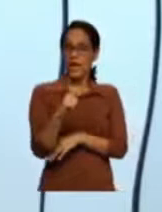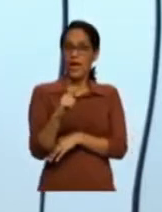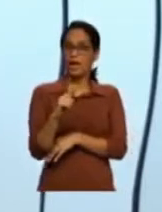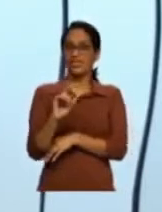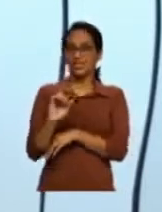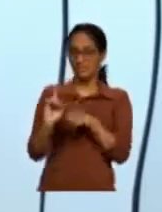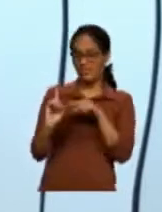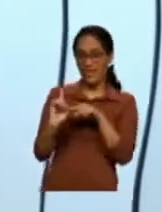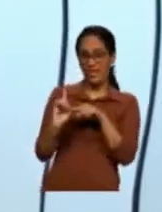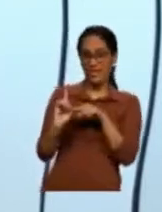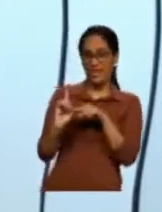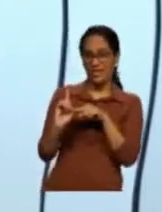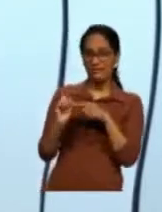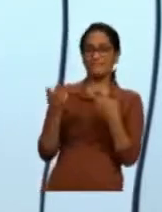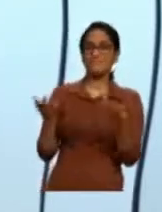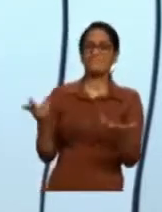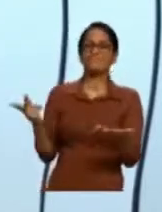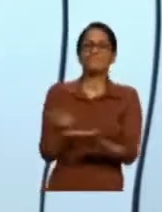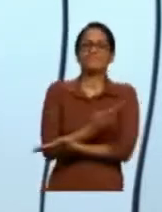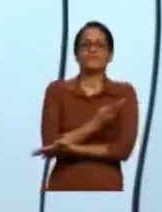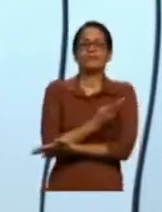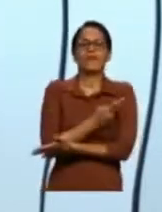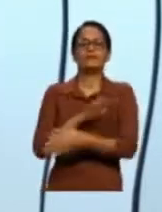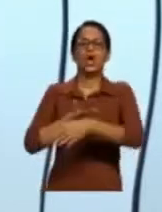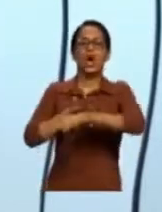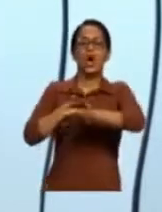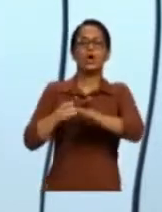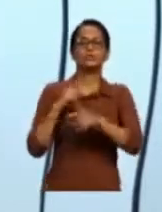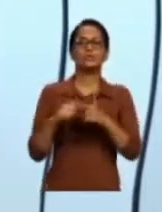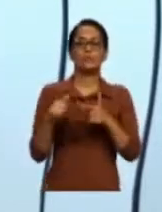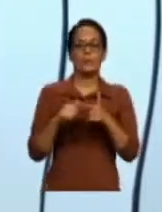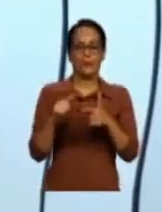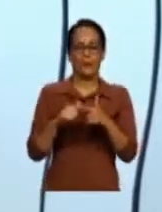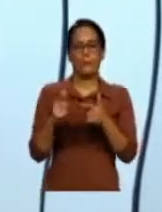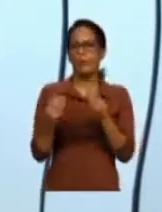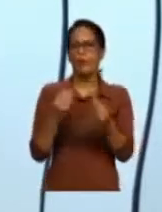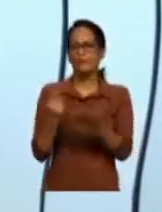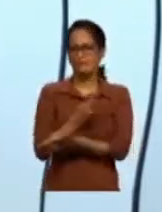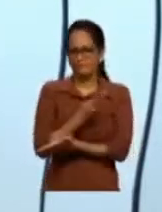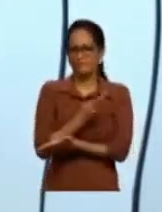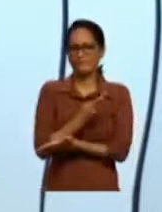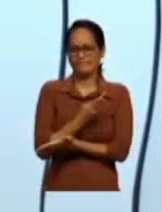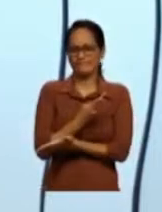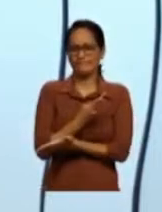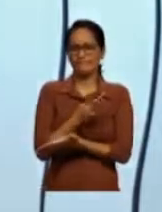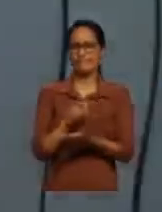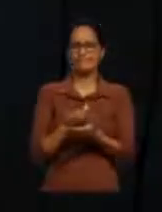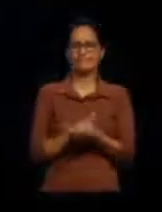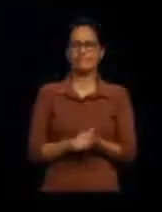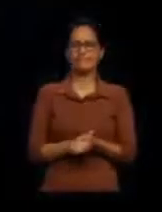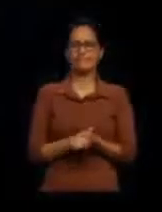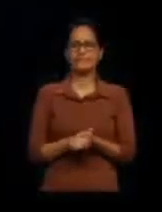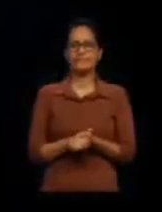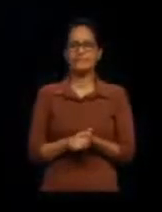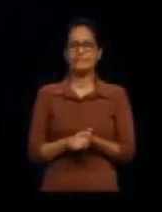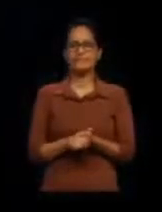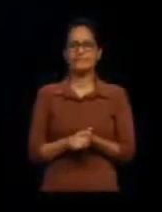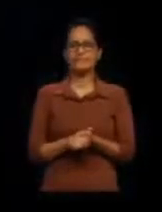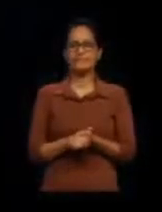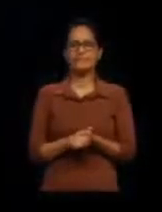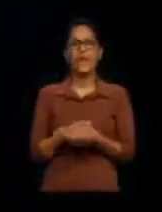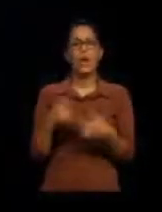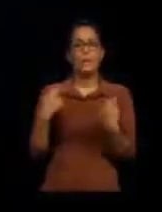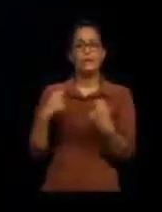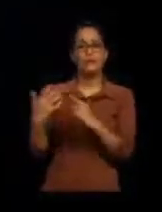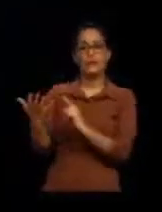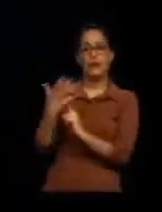vitamina D, eu posso ter algum problema ósseo. Mas como que isso vai ocorrer? Primeira coisa, eu tenho que estimular minhas